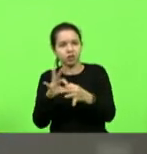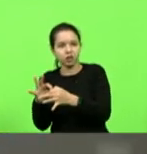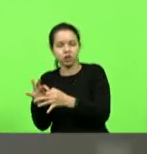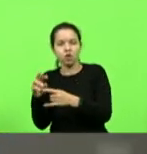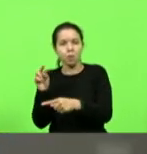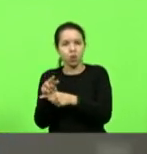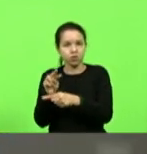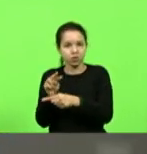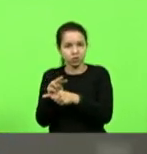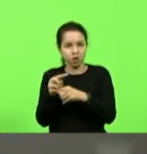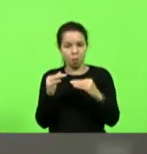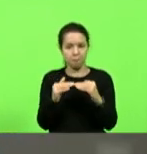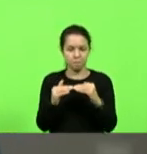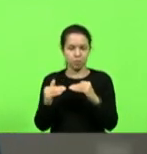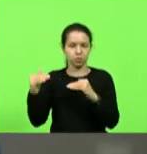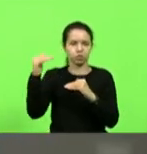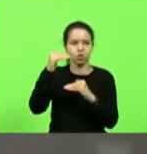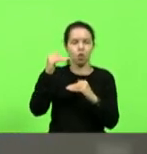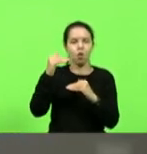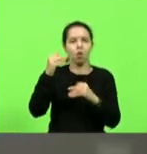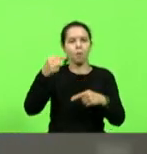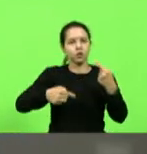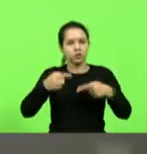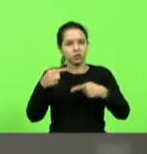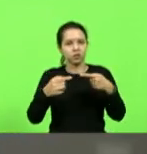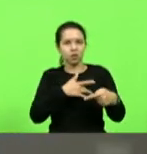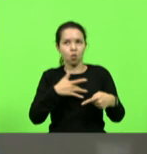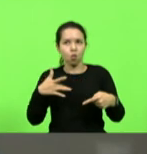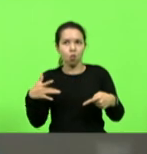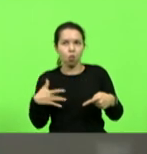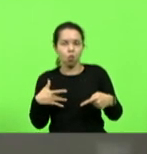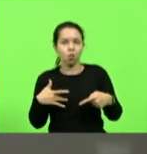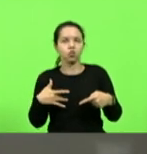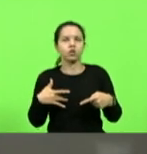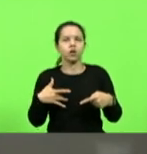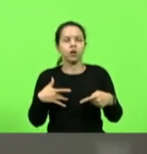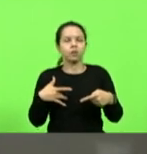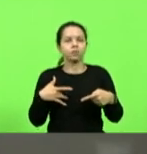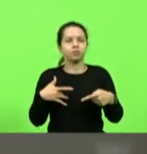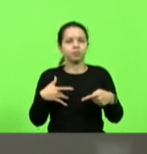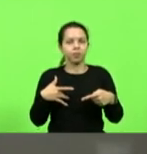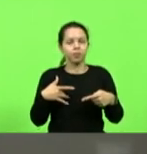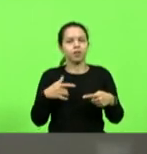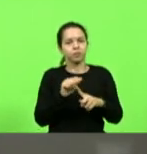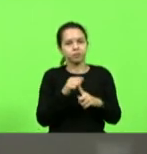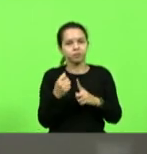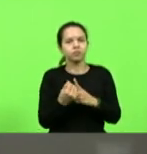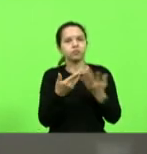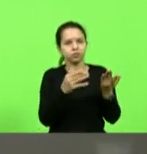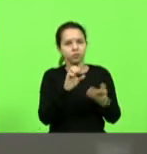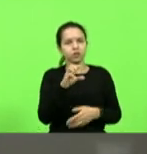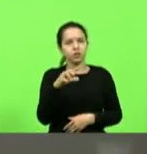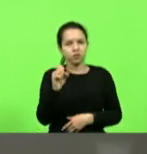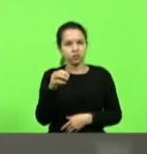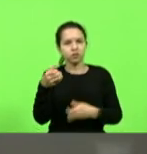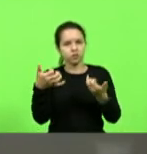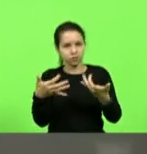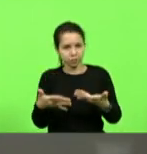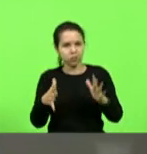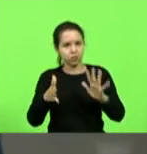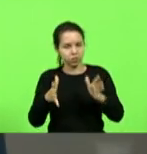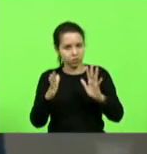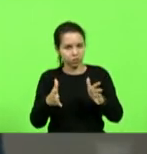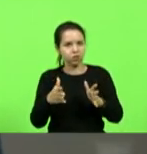se sobrepor a políticas de saúde, assistência e segurança, como bem marcou aqui o Celso Tondi na sua fala, né? Então,